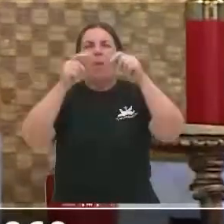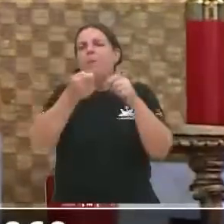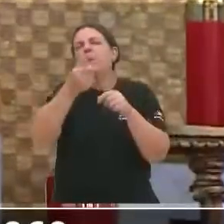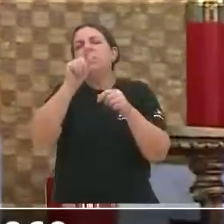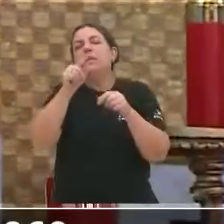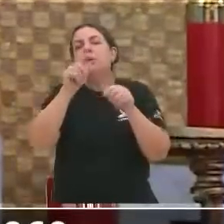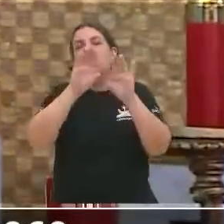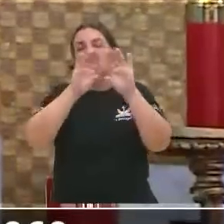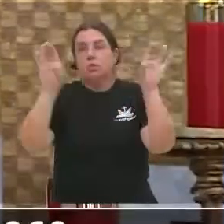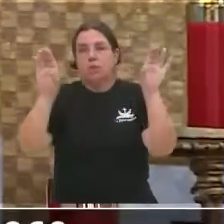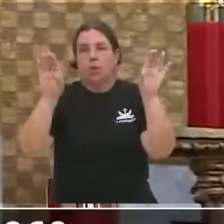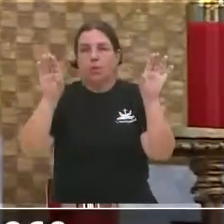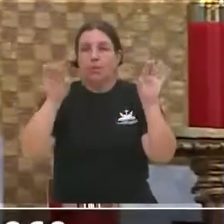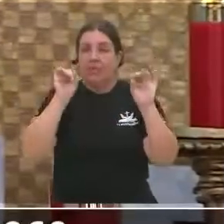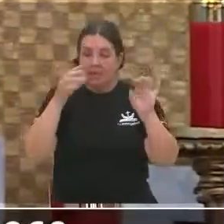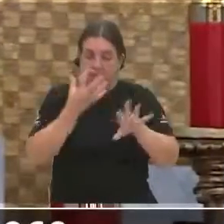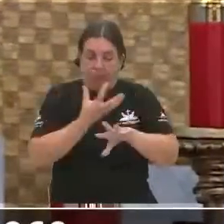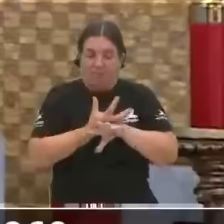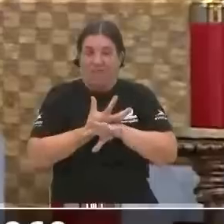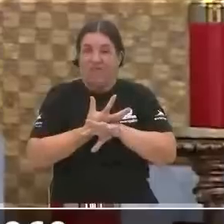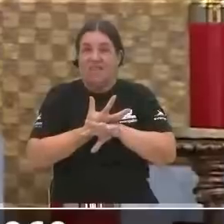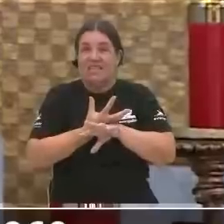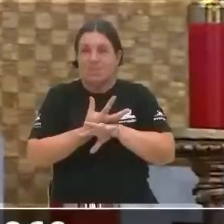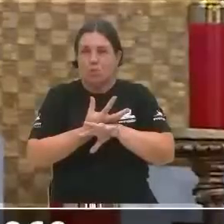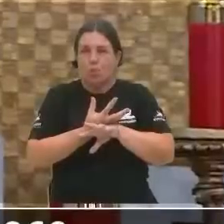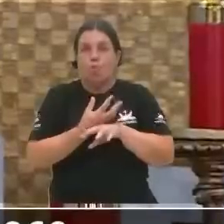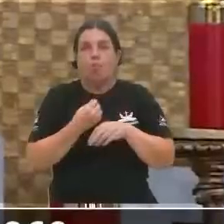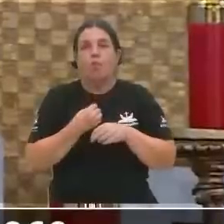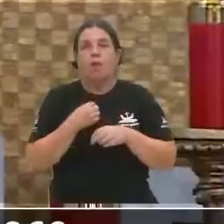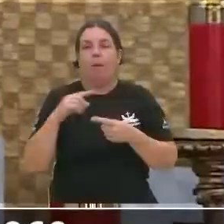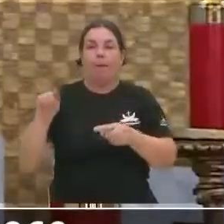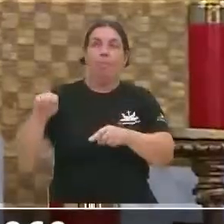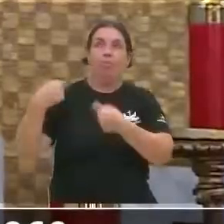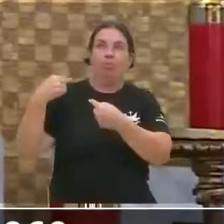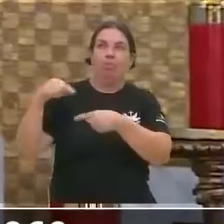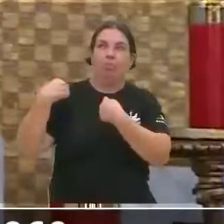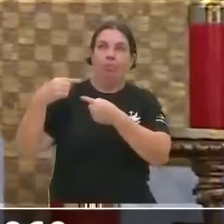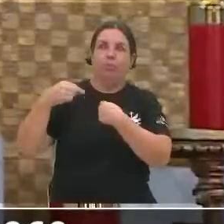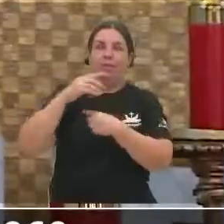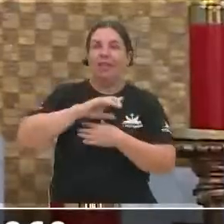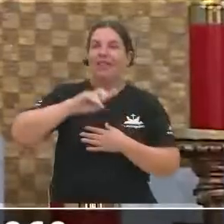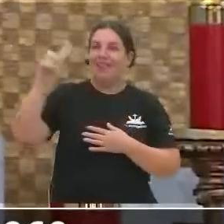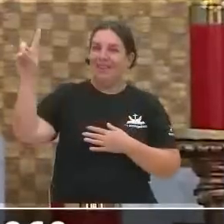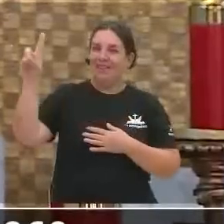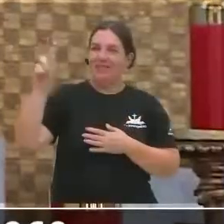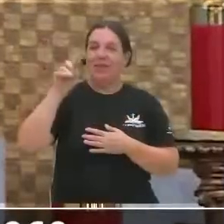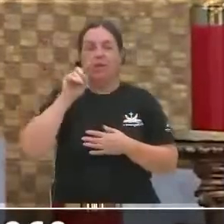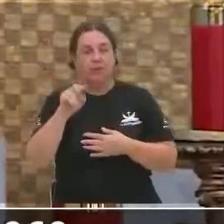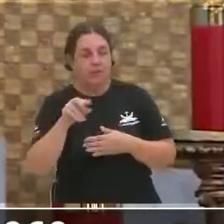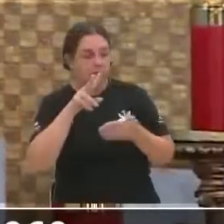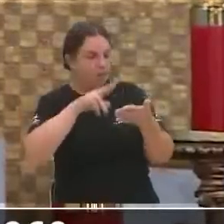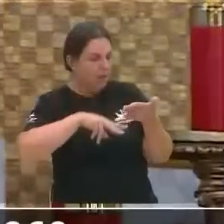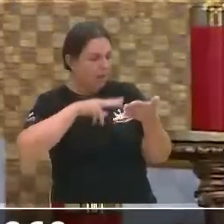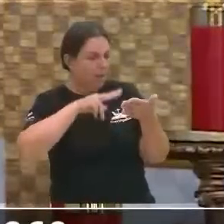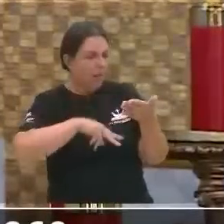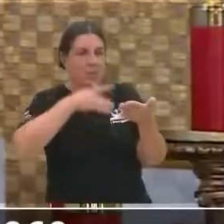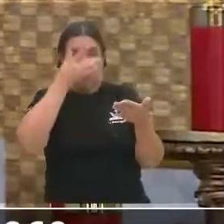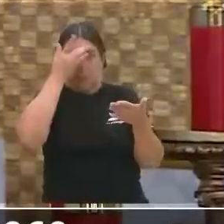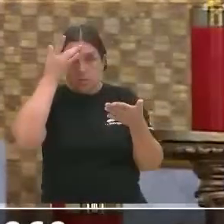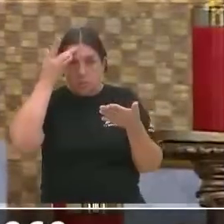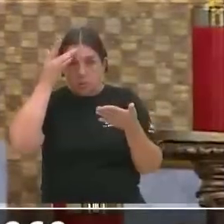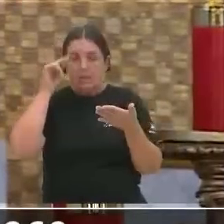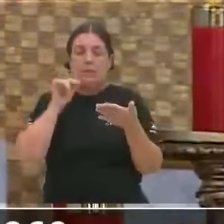é este vazio é uma provocação de Deus quanto mais você ler os místicos